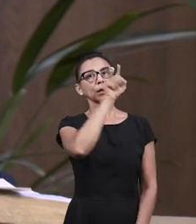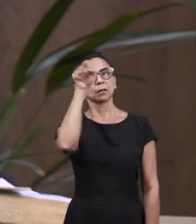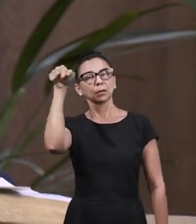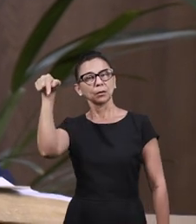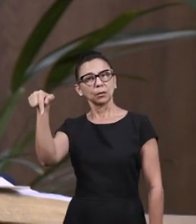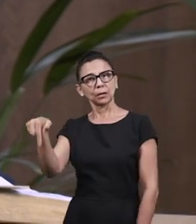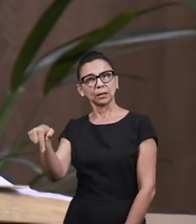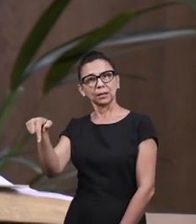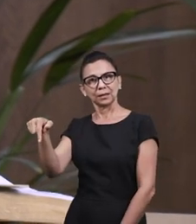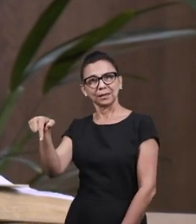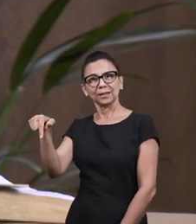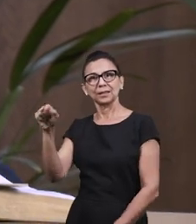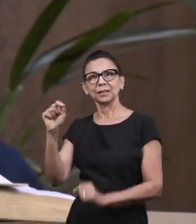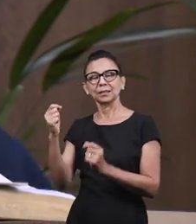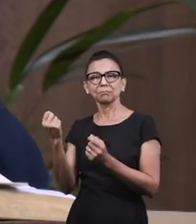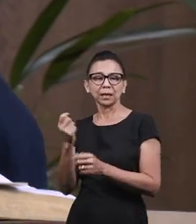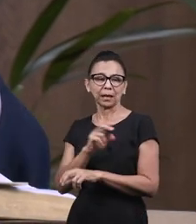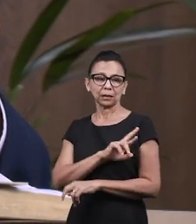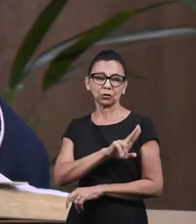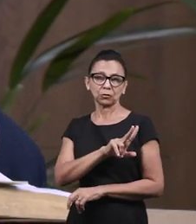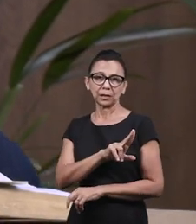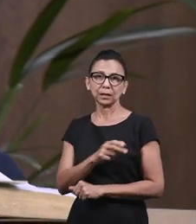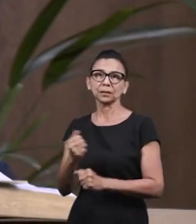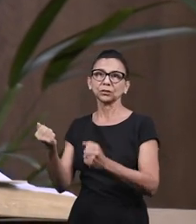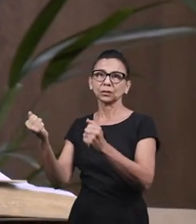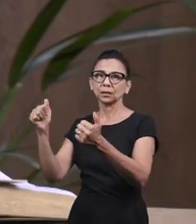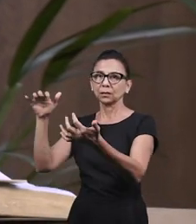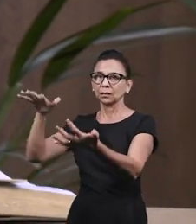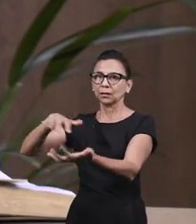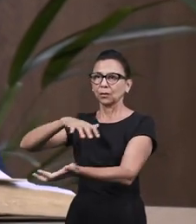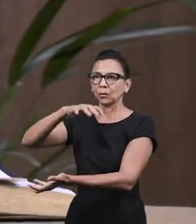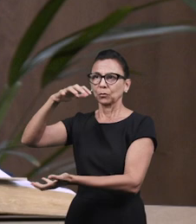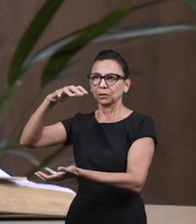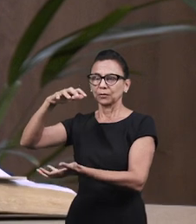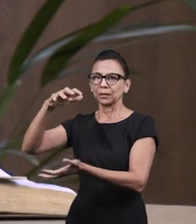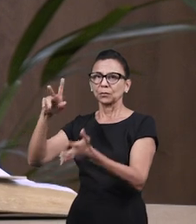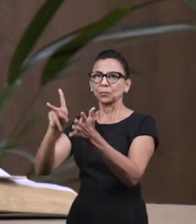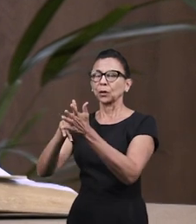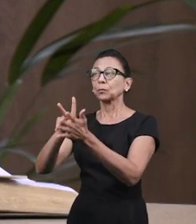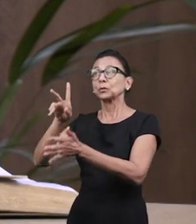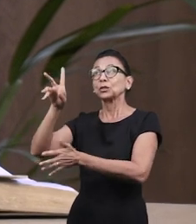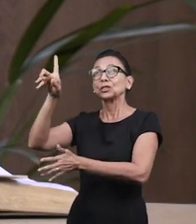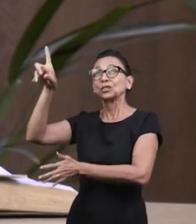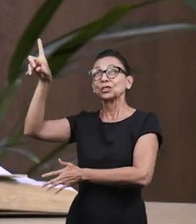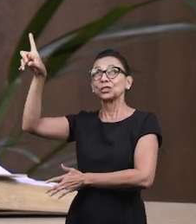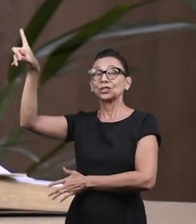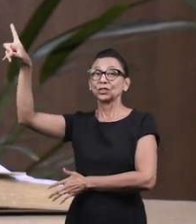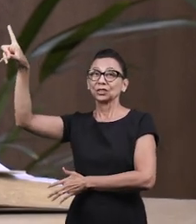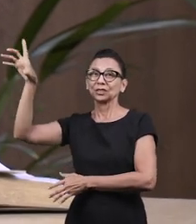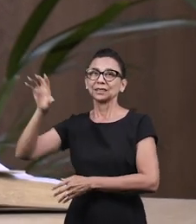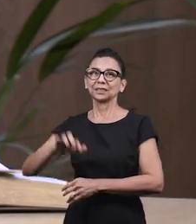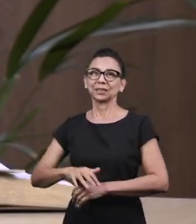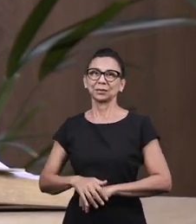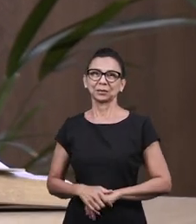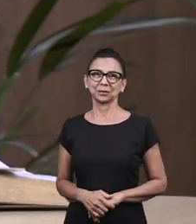existe o outro universo onde é a morada de Deus. Então nós chamamos esses dois universos